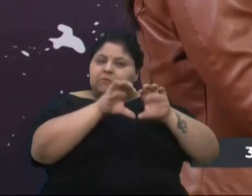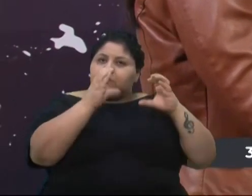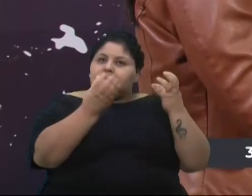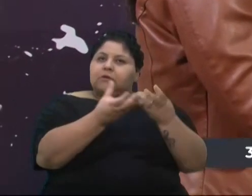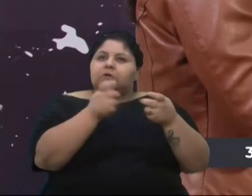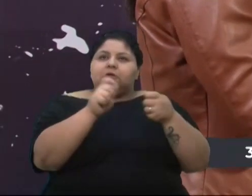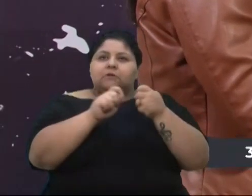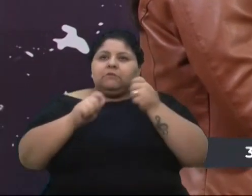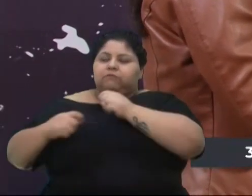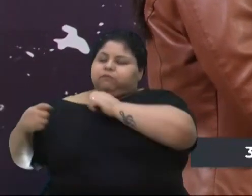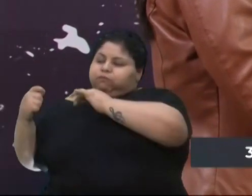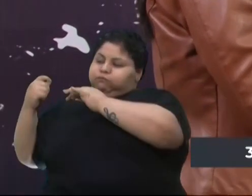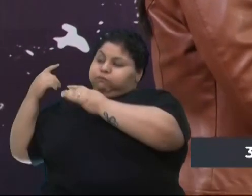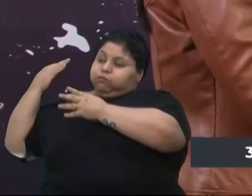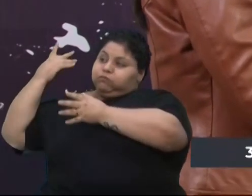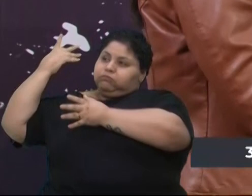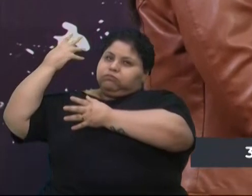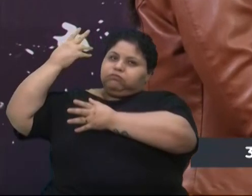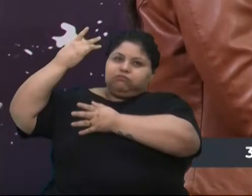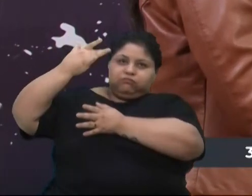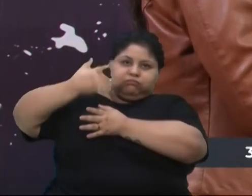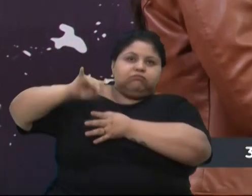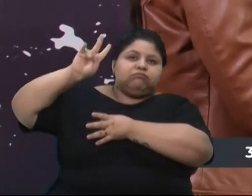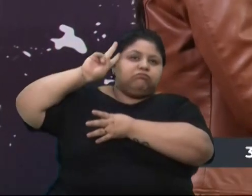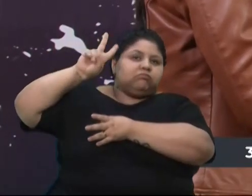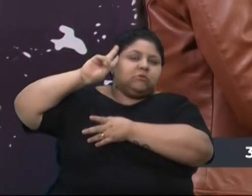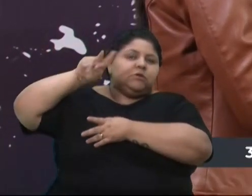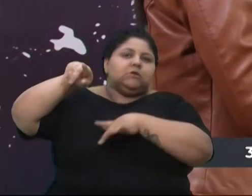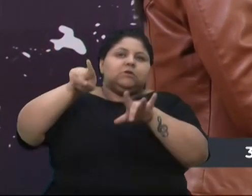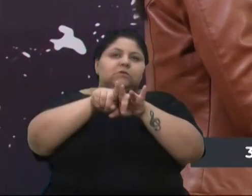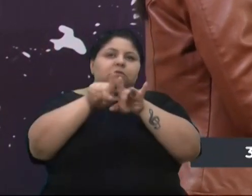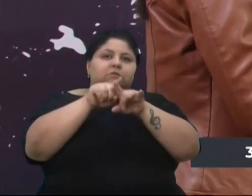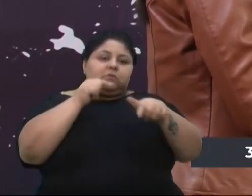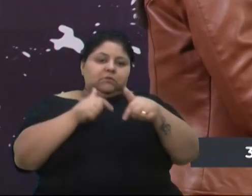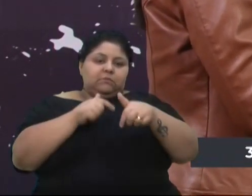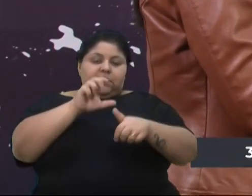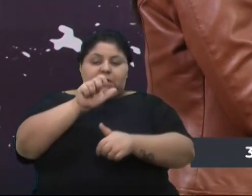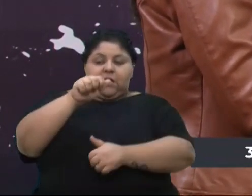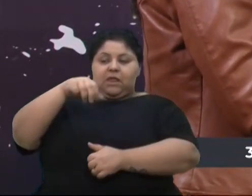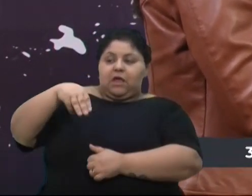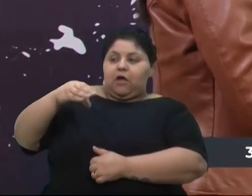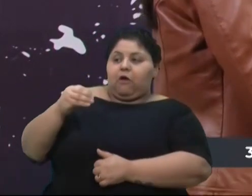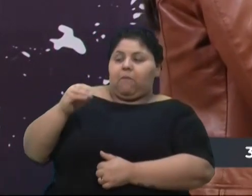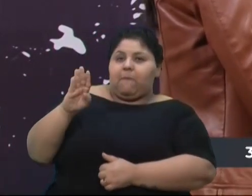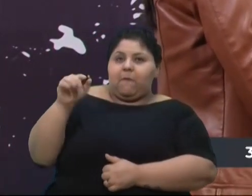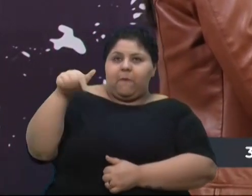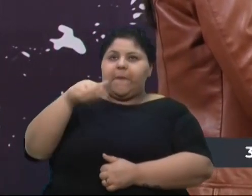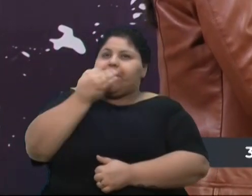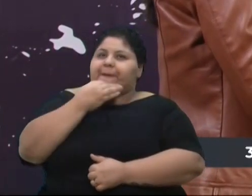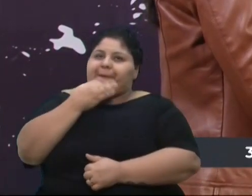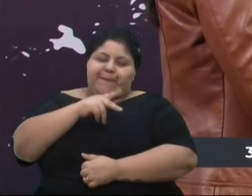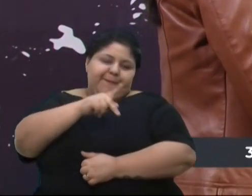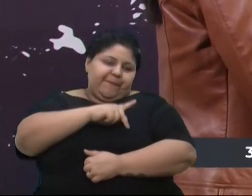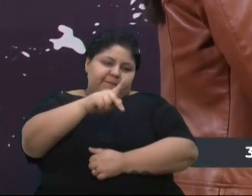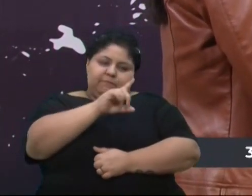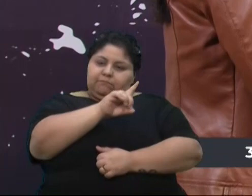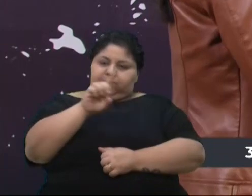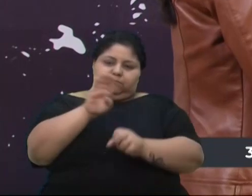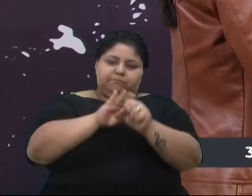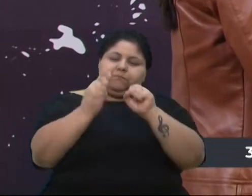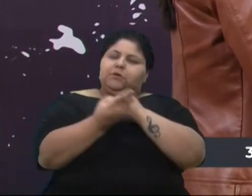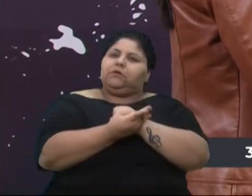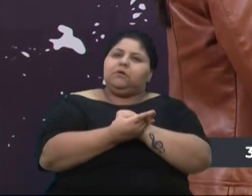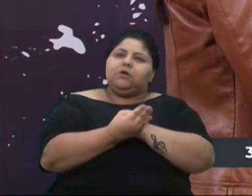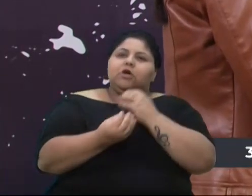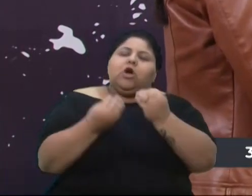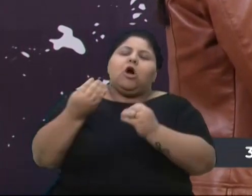um resgate histórico e também falou sobre o trabalho das AMOBs aqui de Caxias, sobre os presidentes de bairro. Qual que é